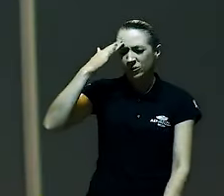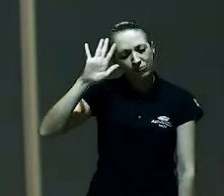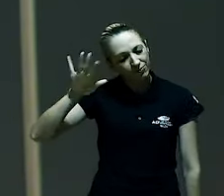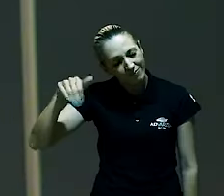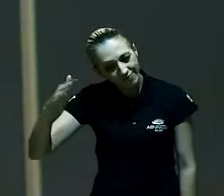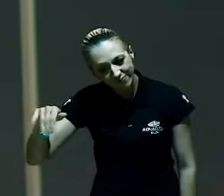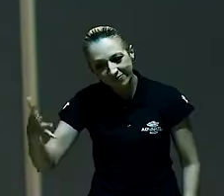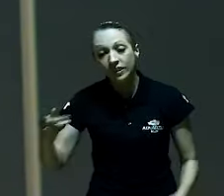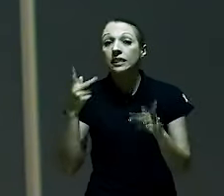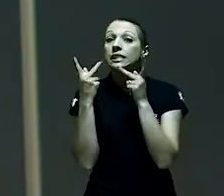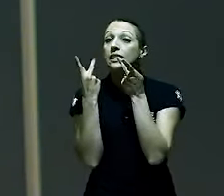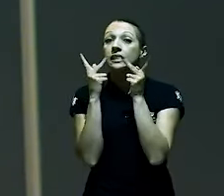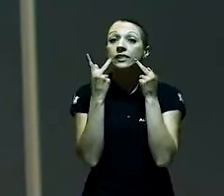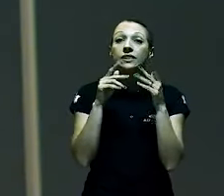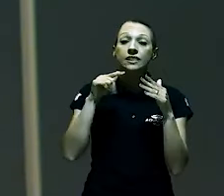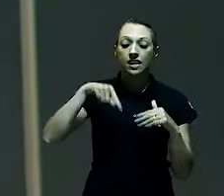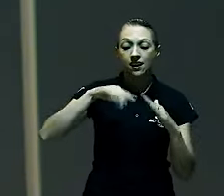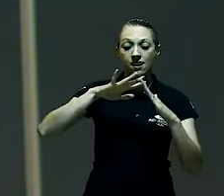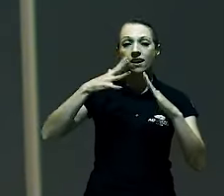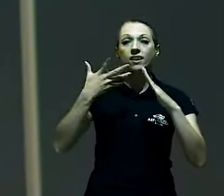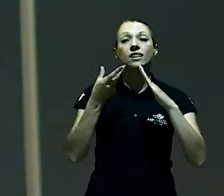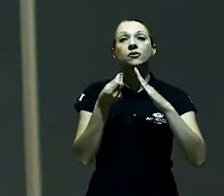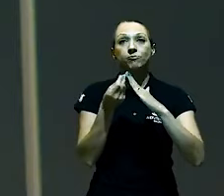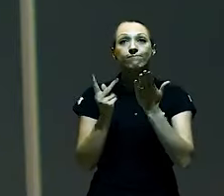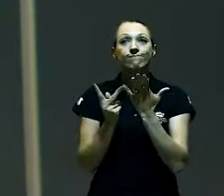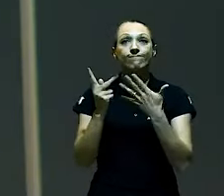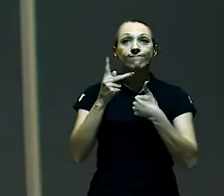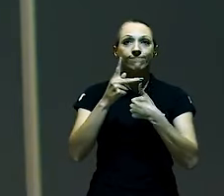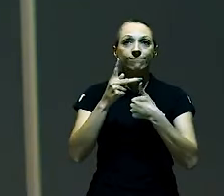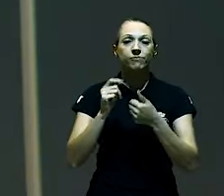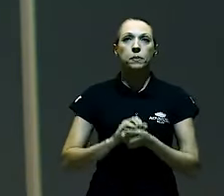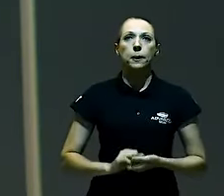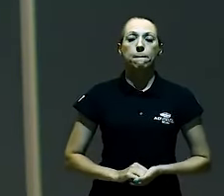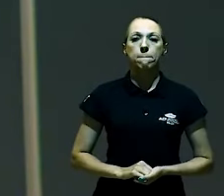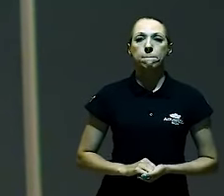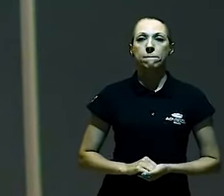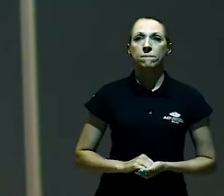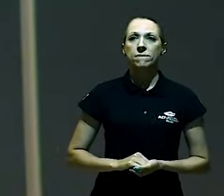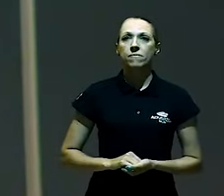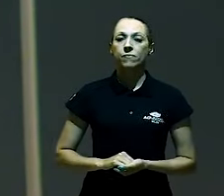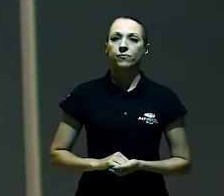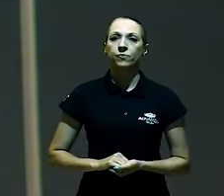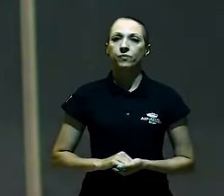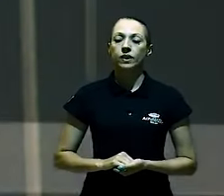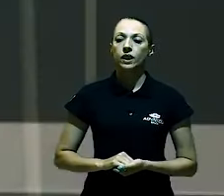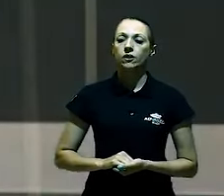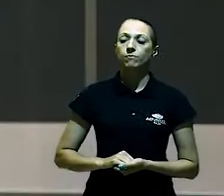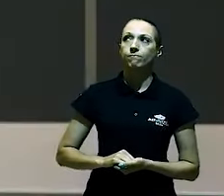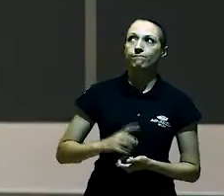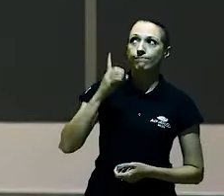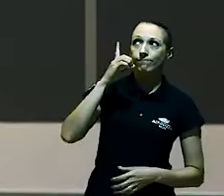aqui na minha congregação. Pela misericórdia de Deus, sempre surge algum convite para pregar em algum lugar, mas eu